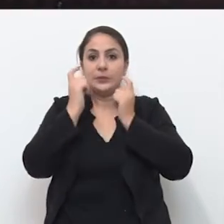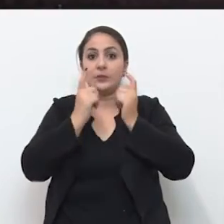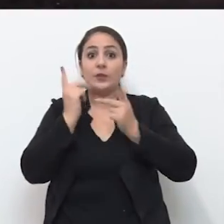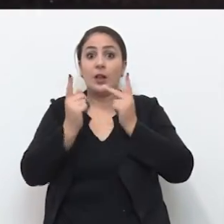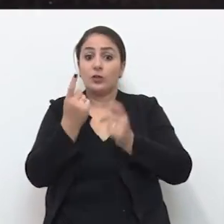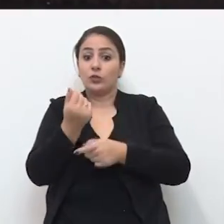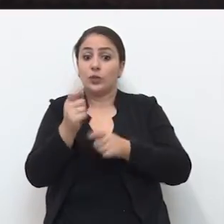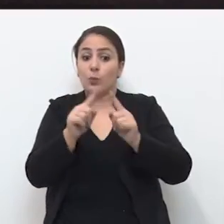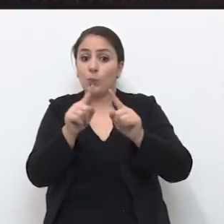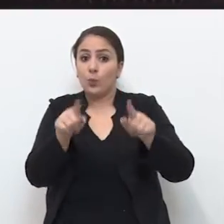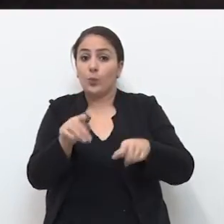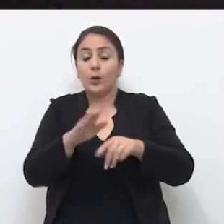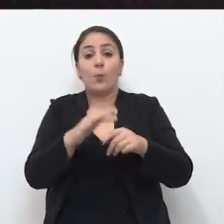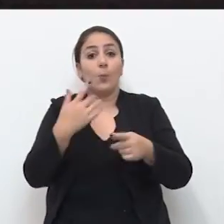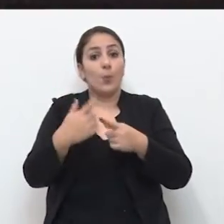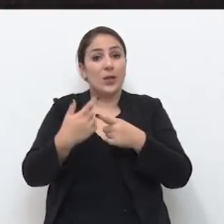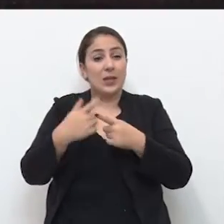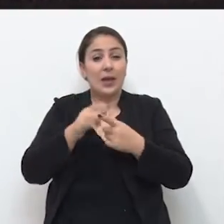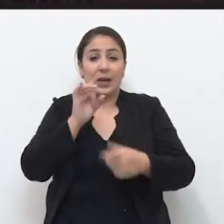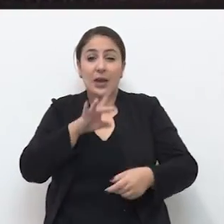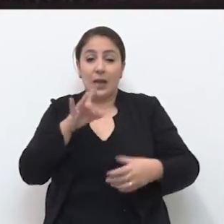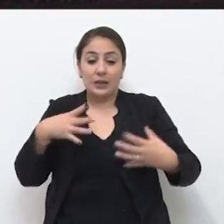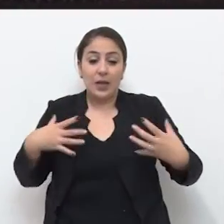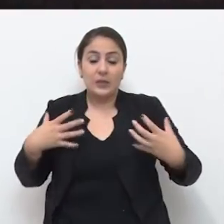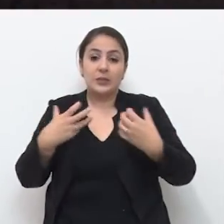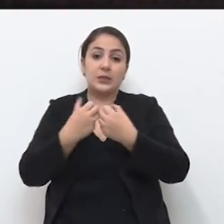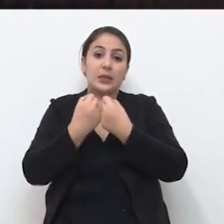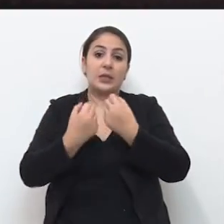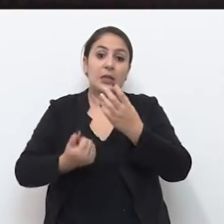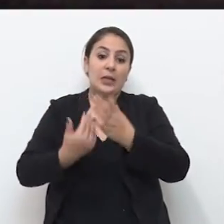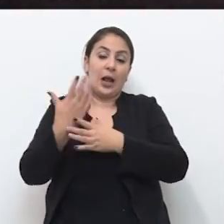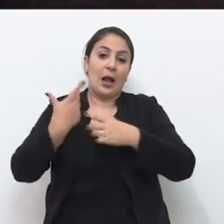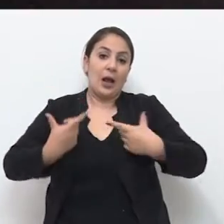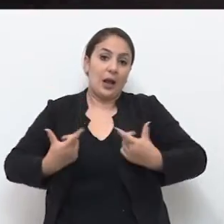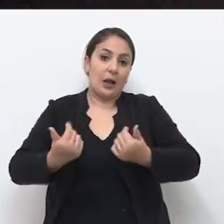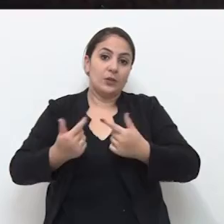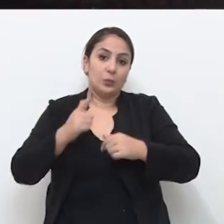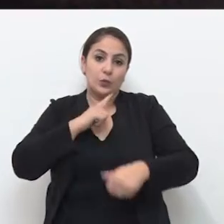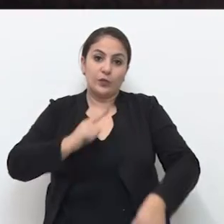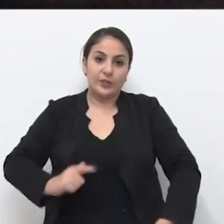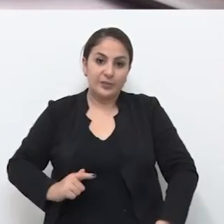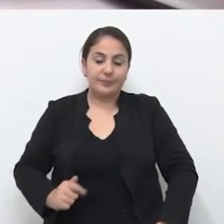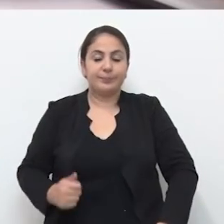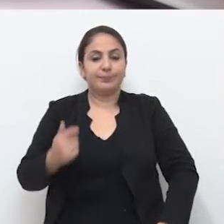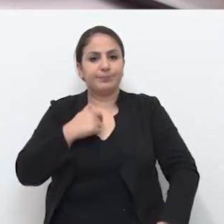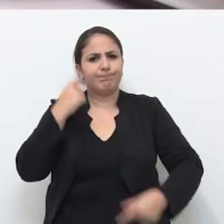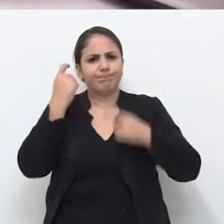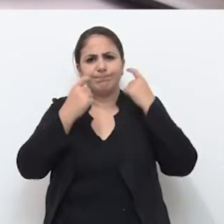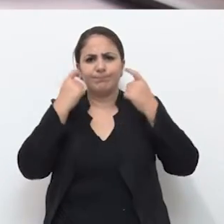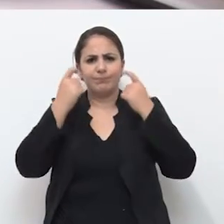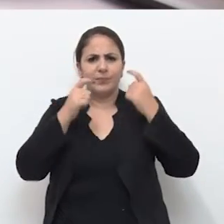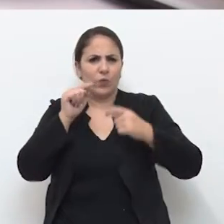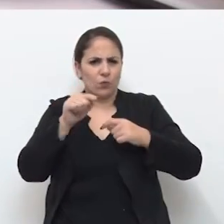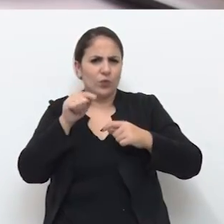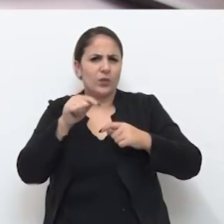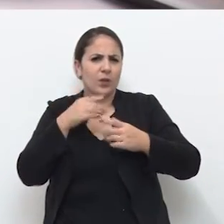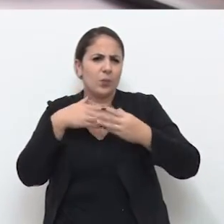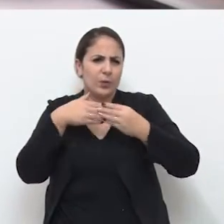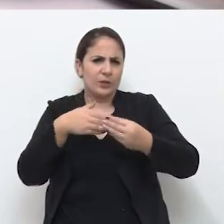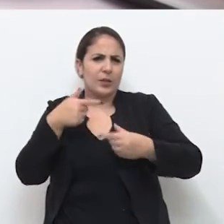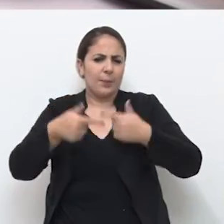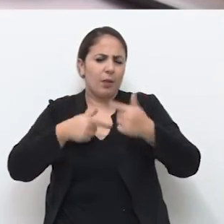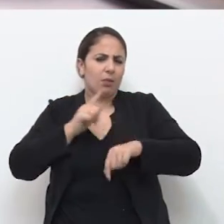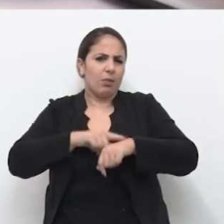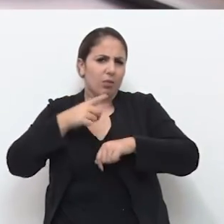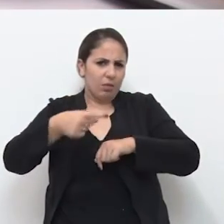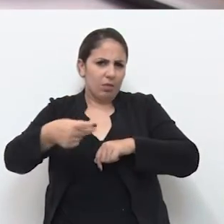é com o dinheiro público, já que cada acidente gera gastos ao governo. A minha preocupação, você que acompanha meu trabalho há